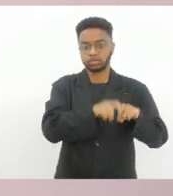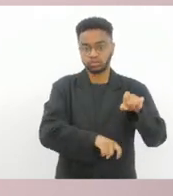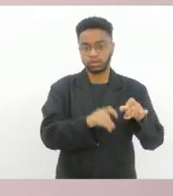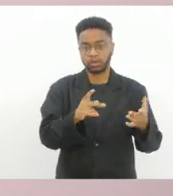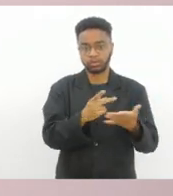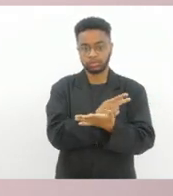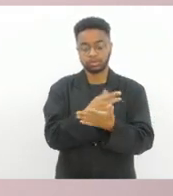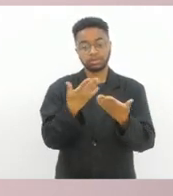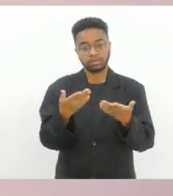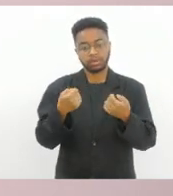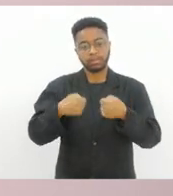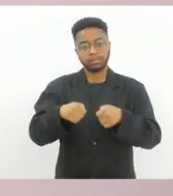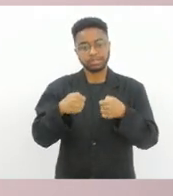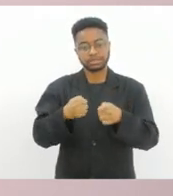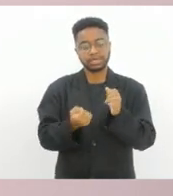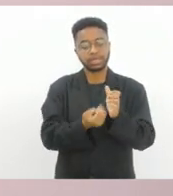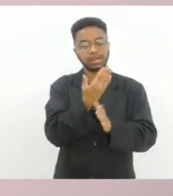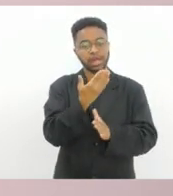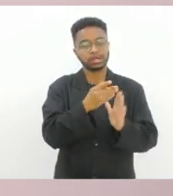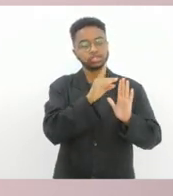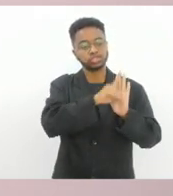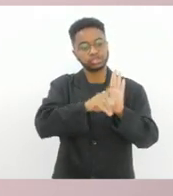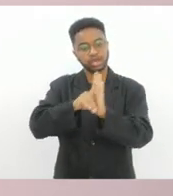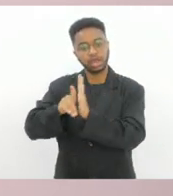gente crie uma cadeia de direitos